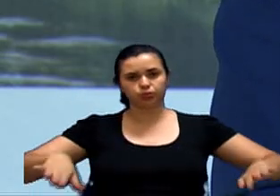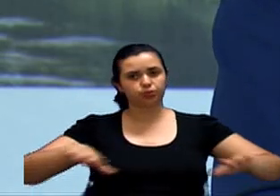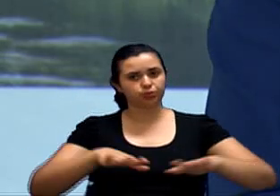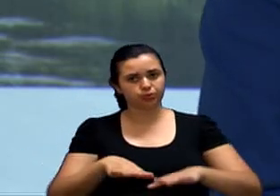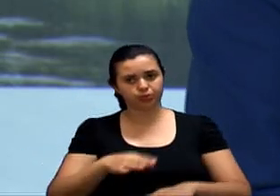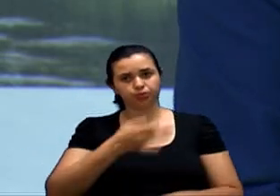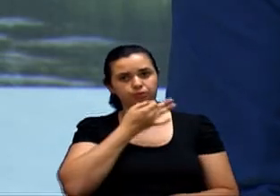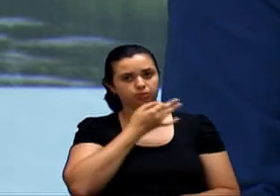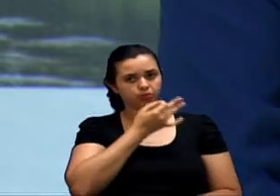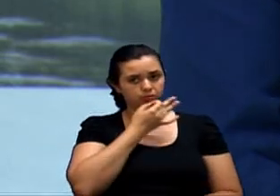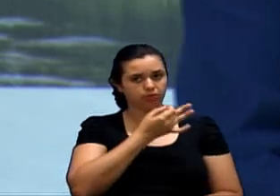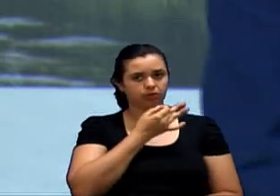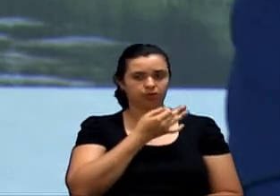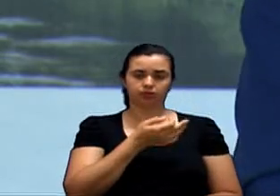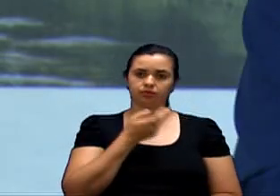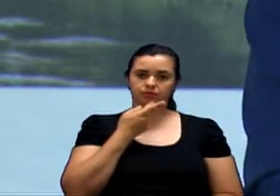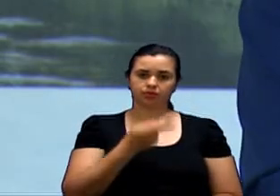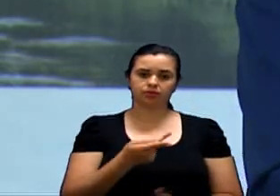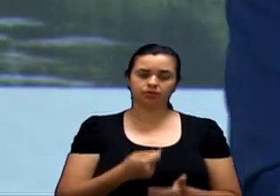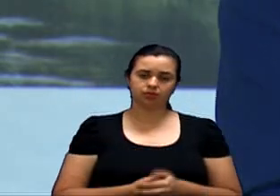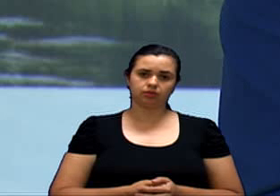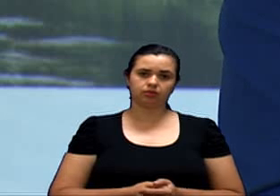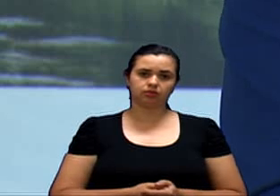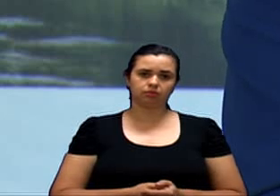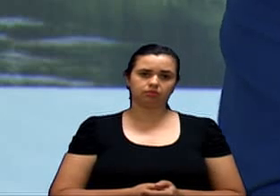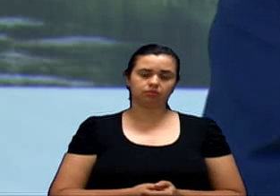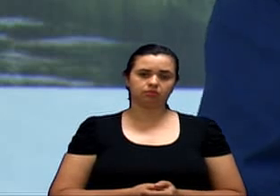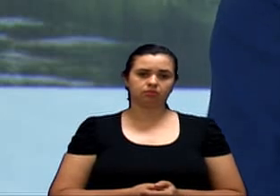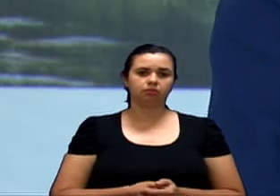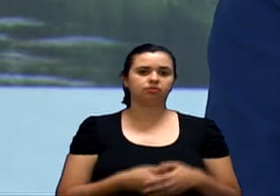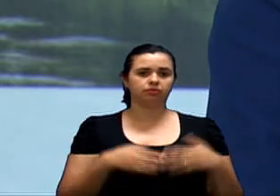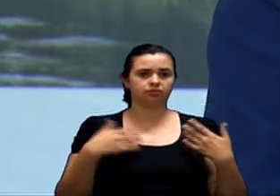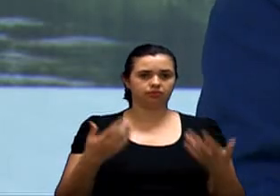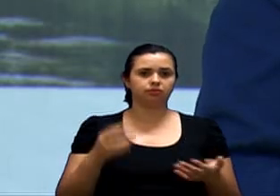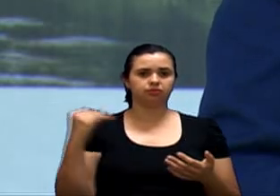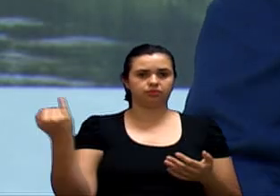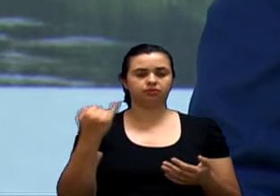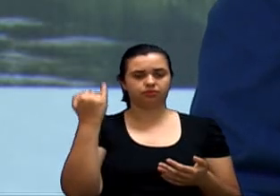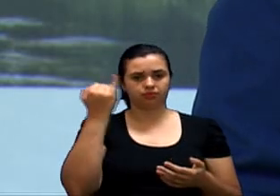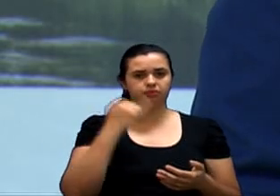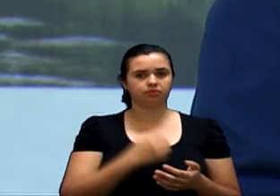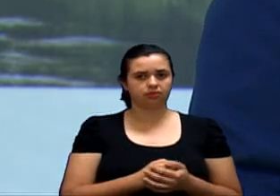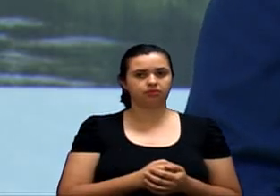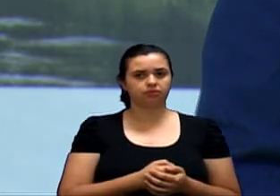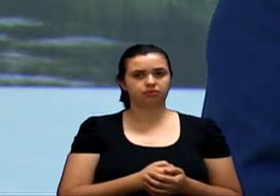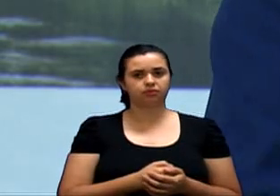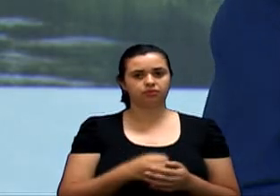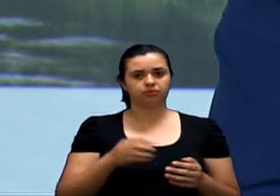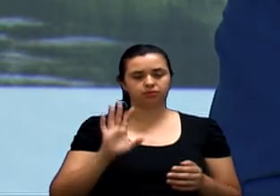todos os parlamentares aqui falaram e parlaram, né? Então, é de extrema importância o que está acontecendo aqui